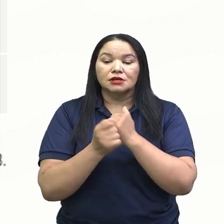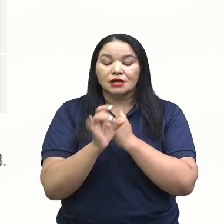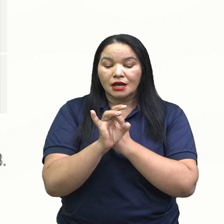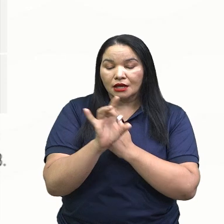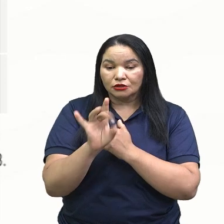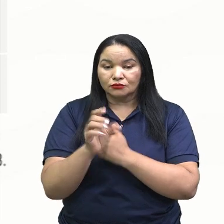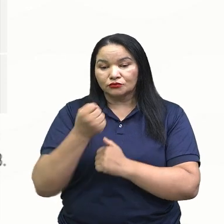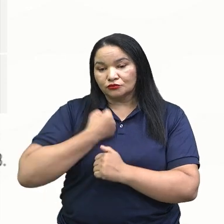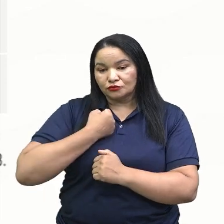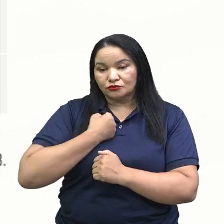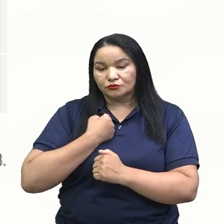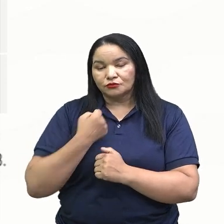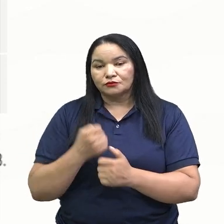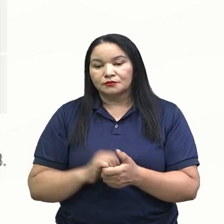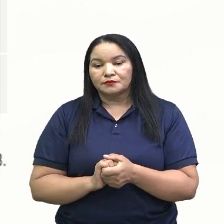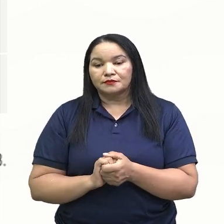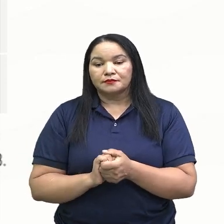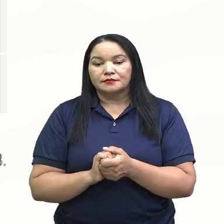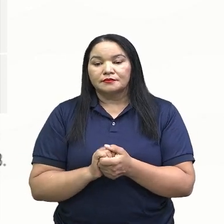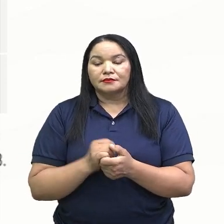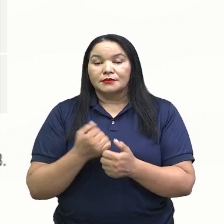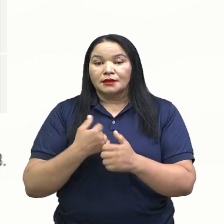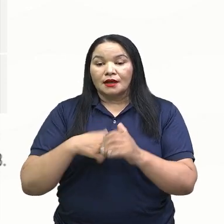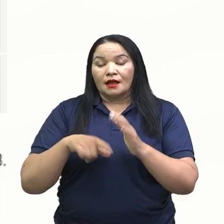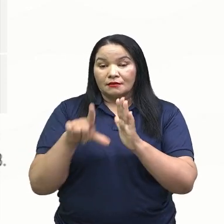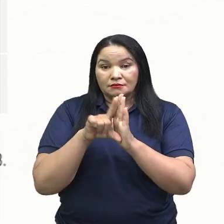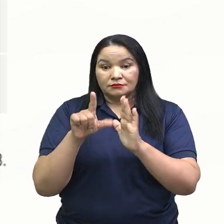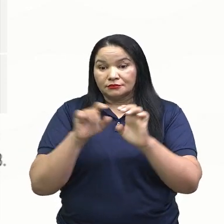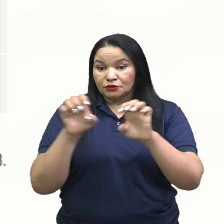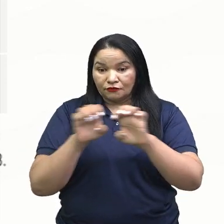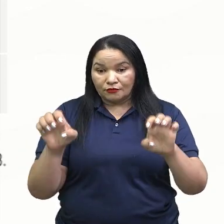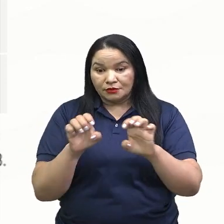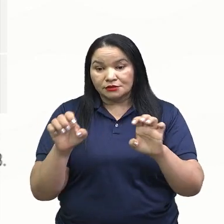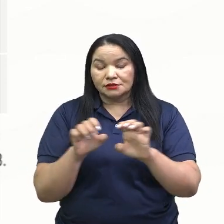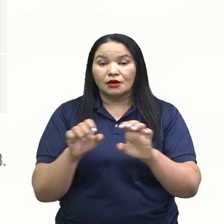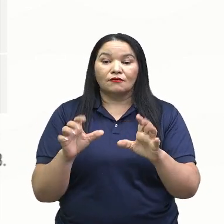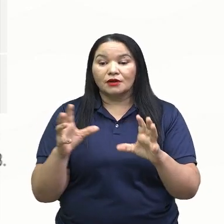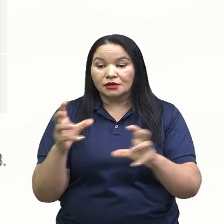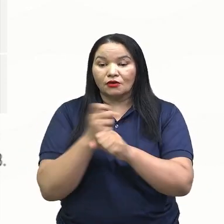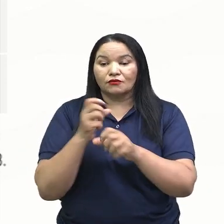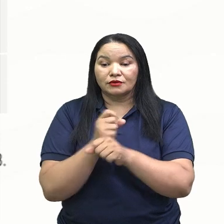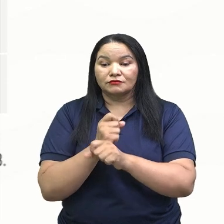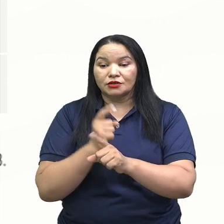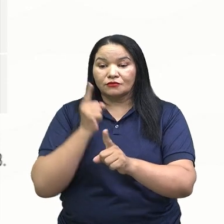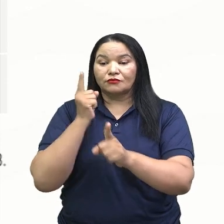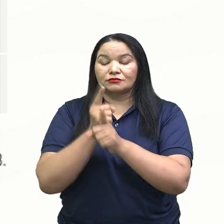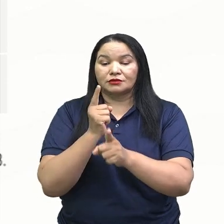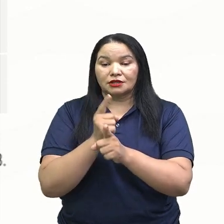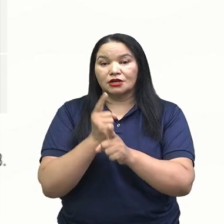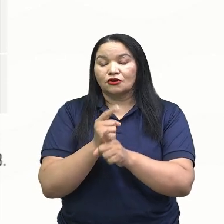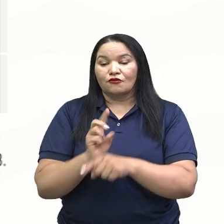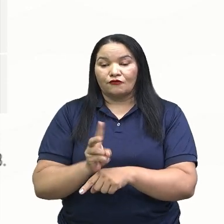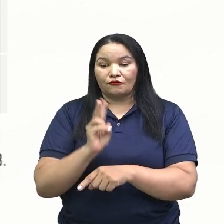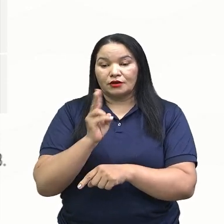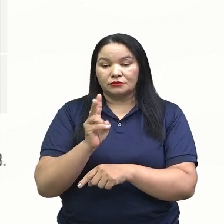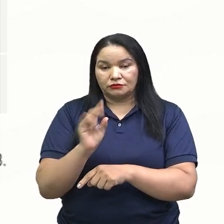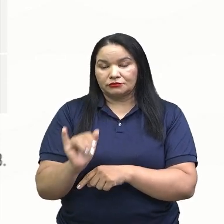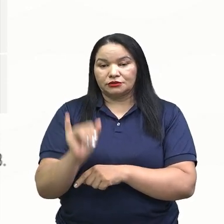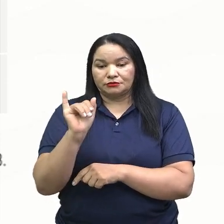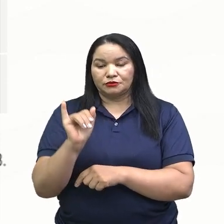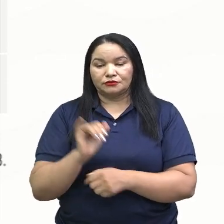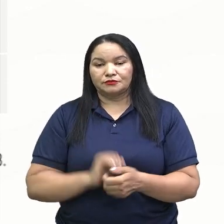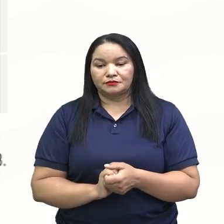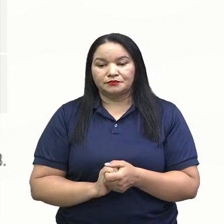número aí na minha lei de formação, fiz os cálculos e achei ali valores para